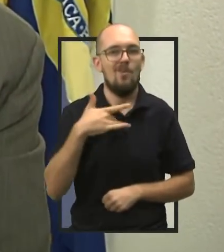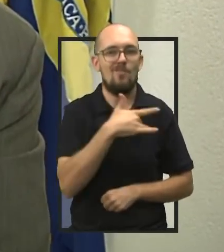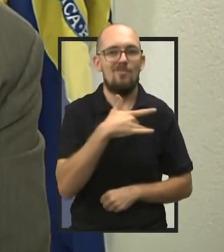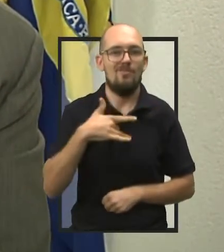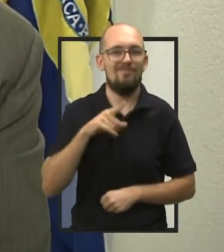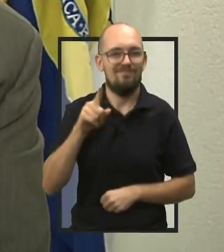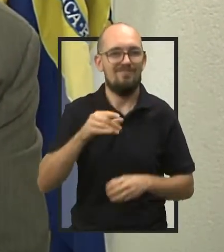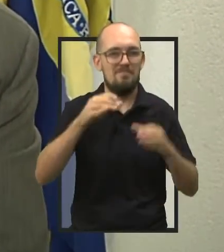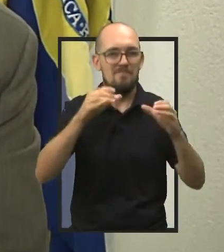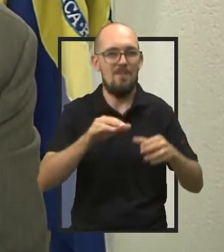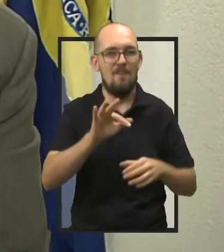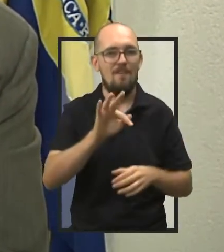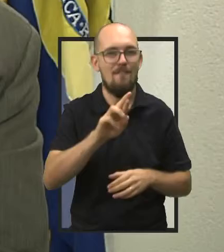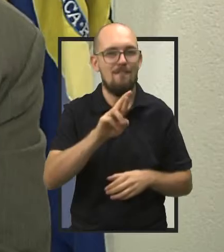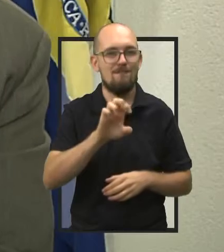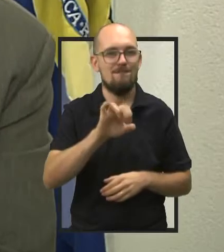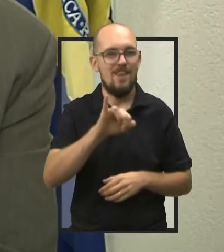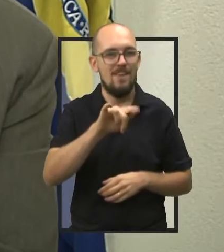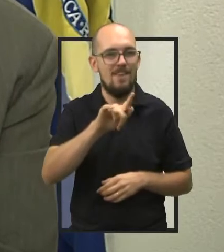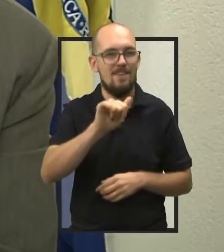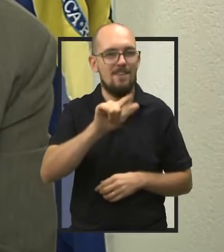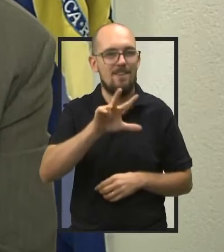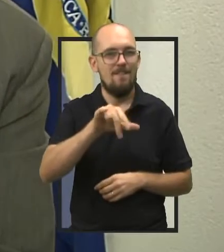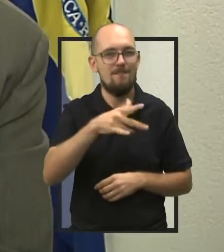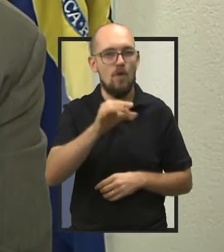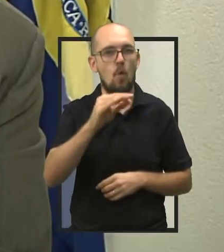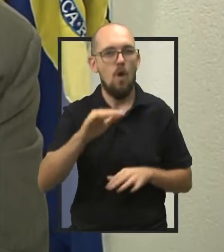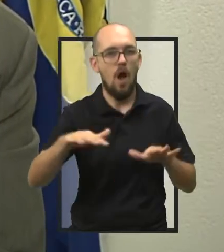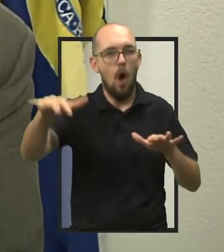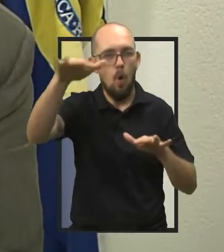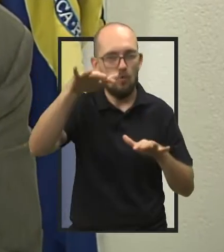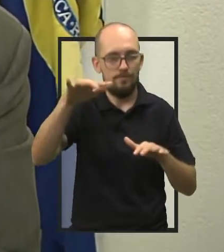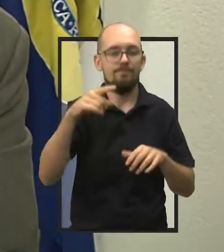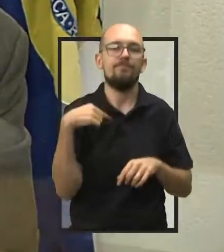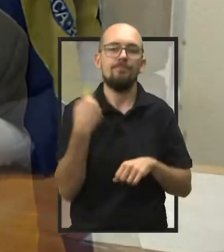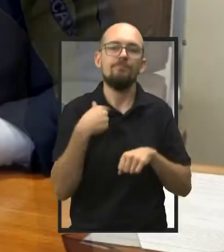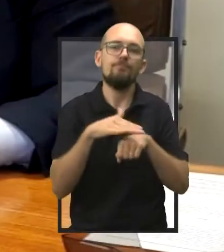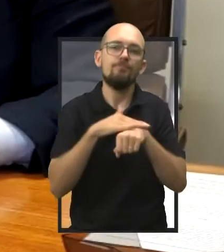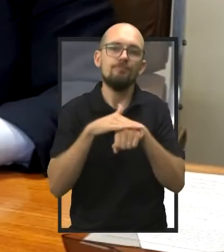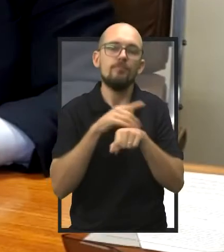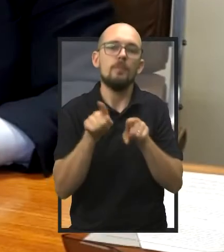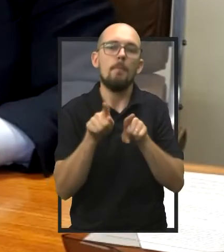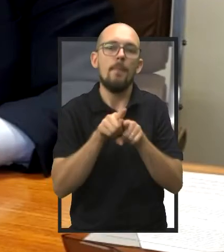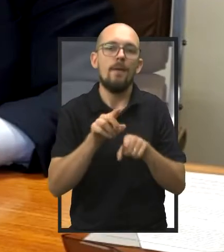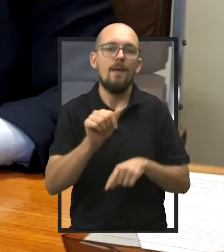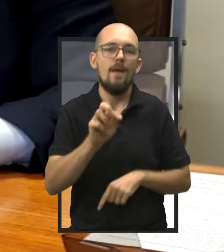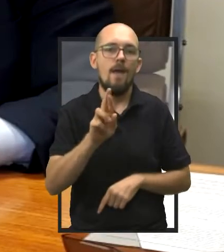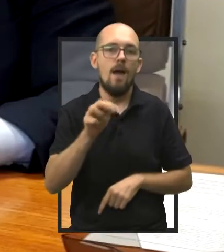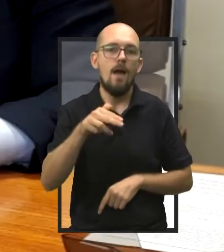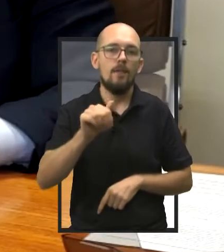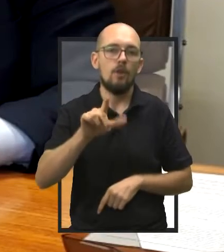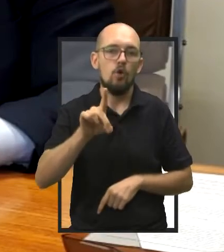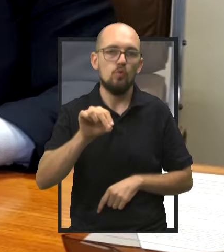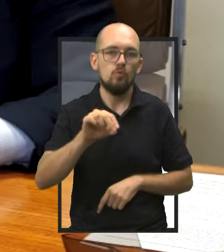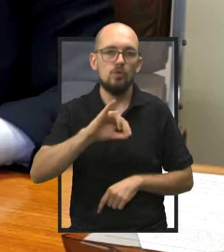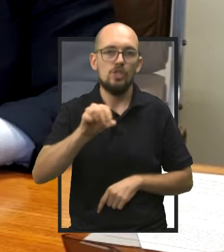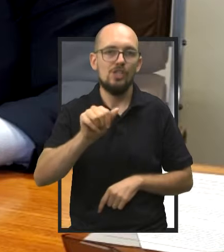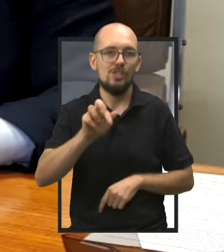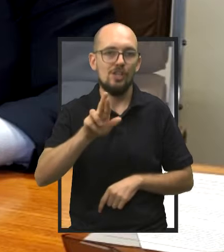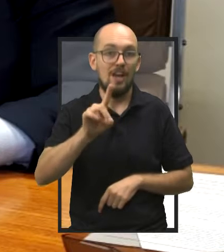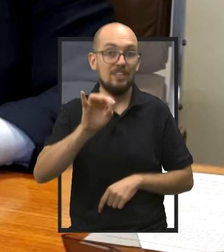Galvão, nos altos da cidade. Nós tivemos conversando, por exemplo, com o deputado Arnaldo Jardim, direcionamos mais para as